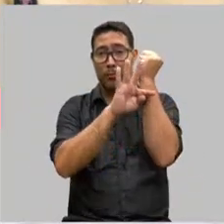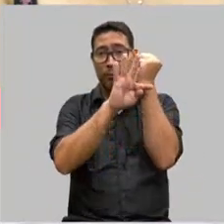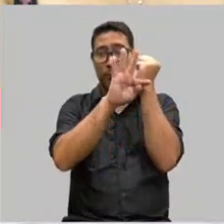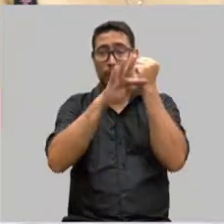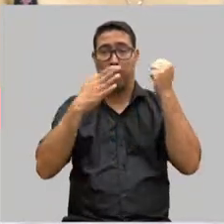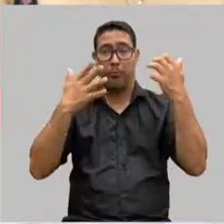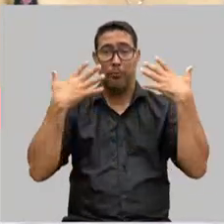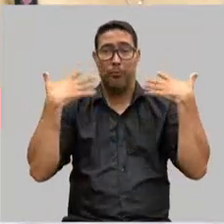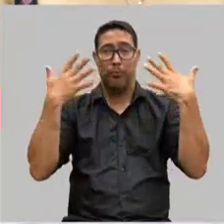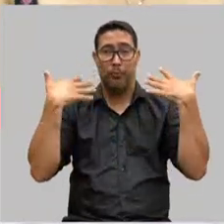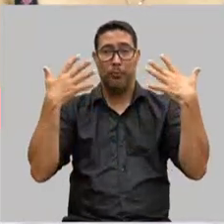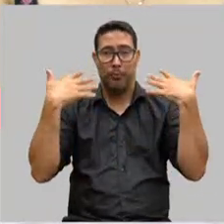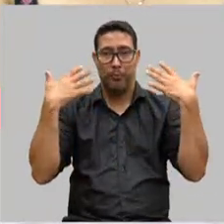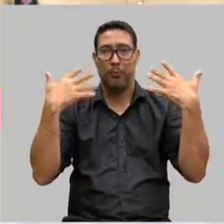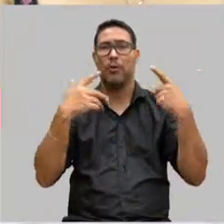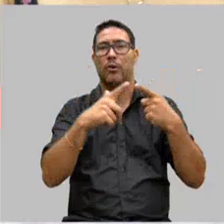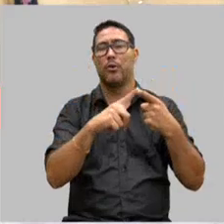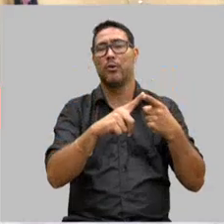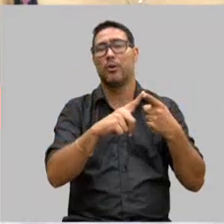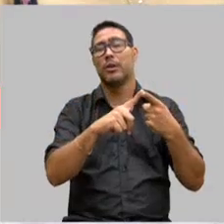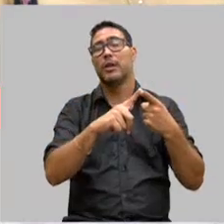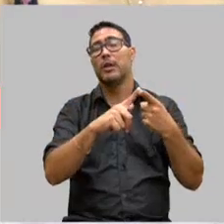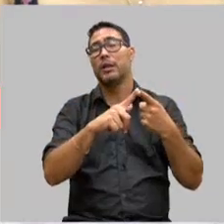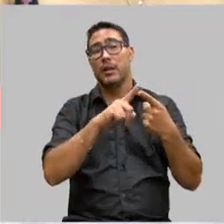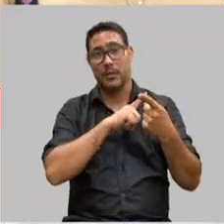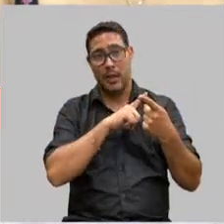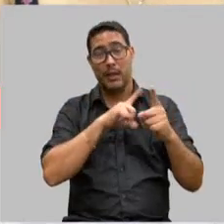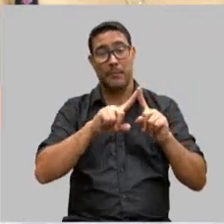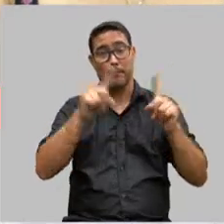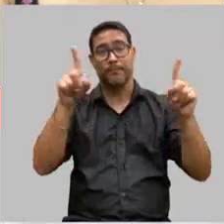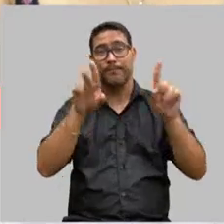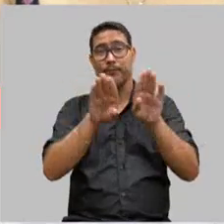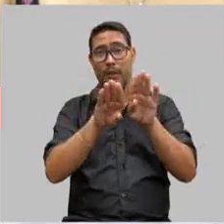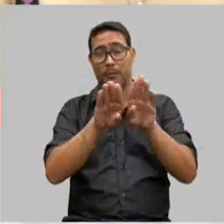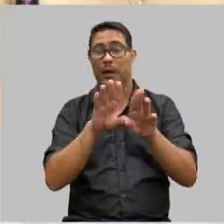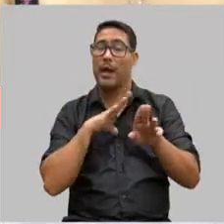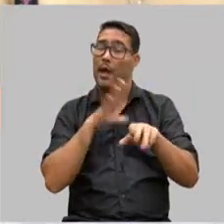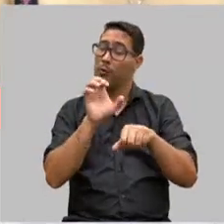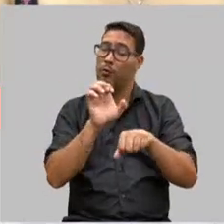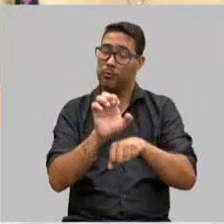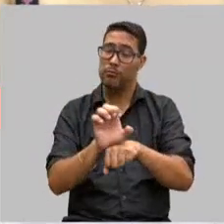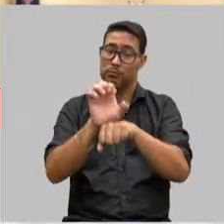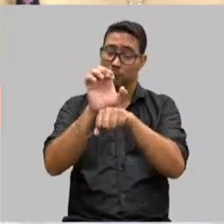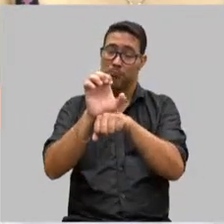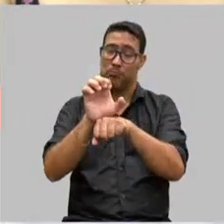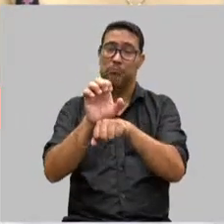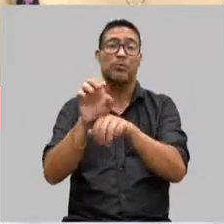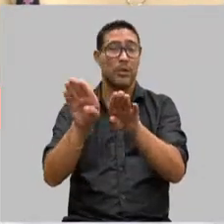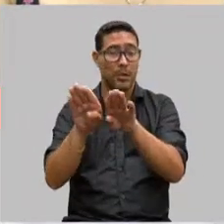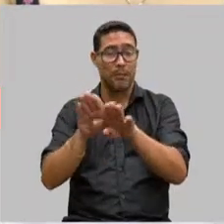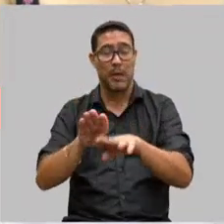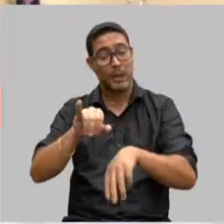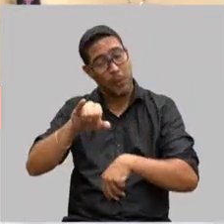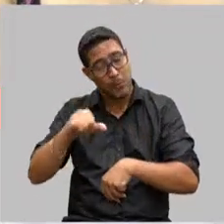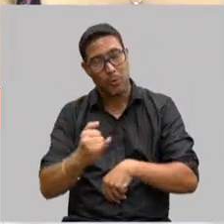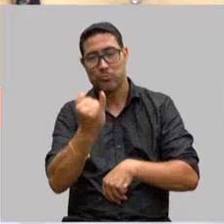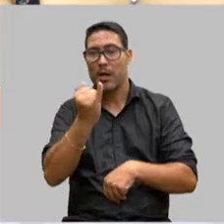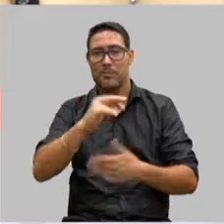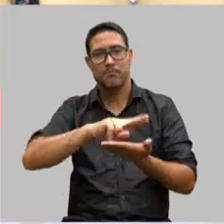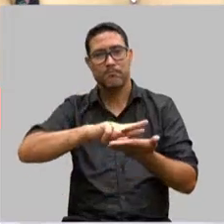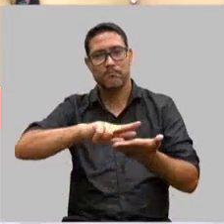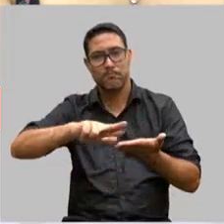19, 18 no Vale de Jequitinhonha, mas também é o estado que tem grandes oportunidades e uma